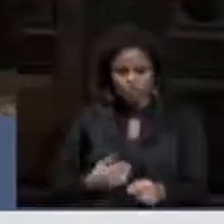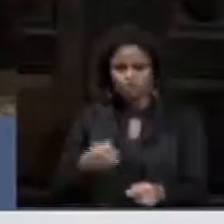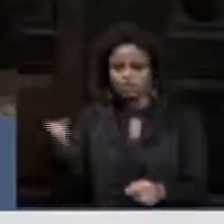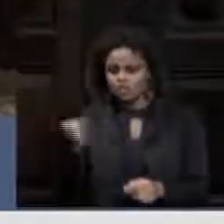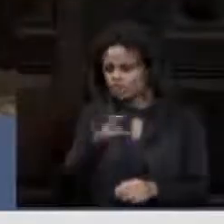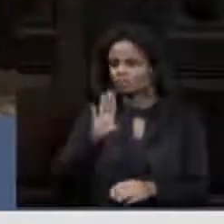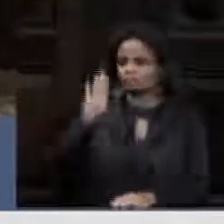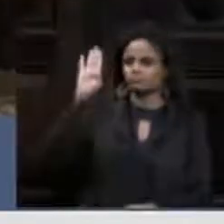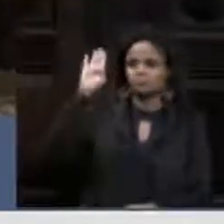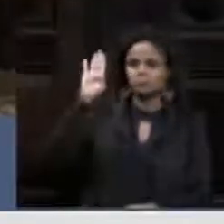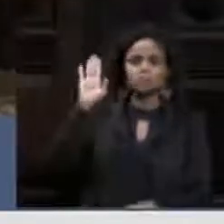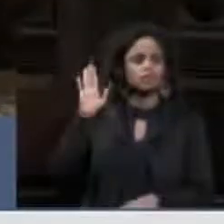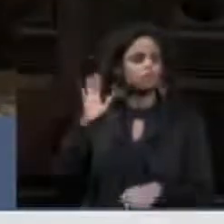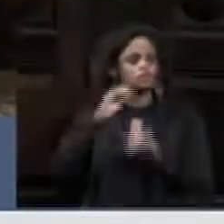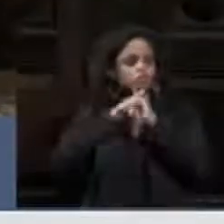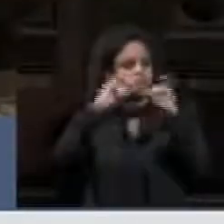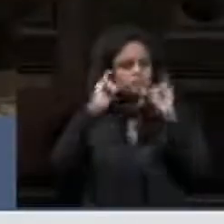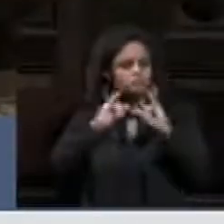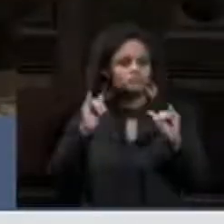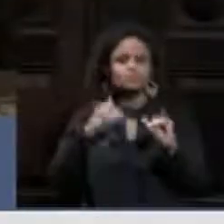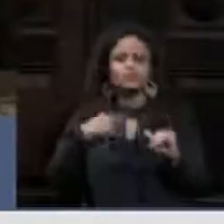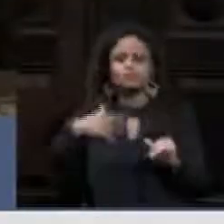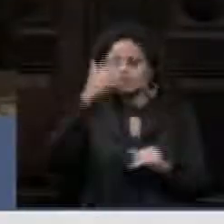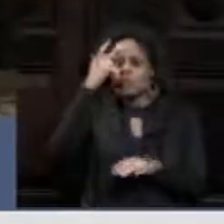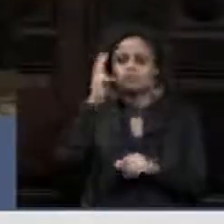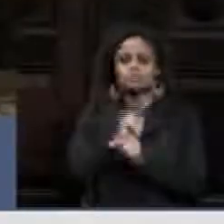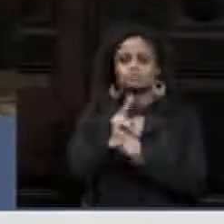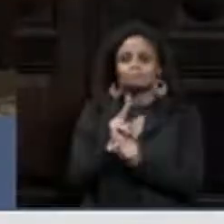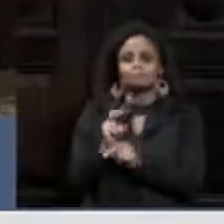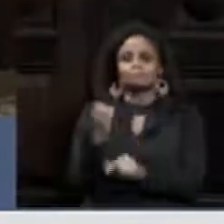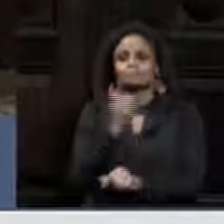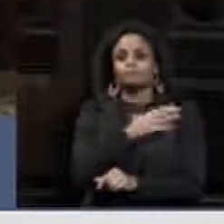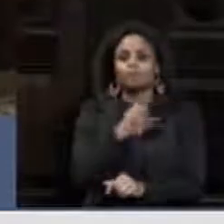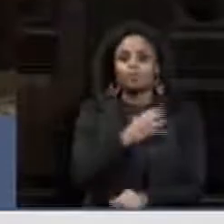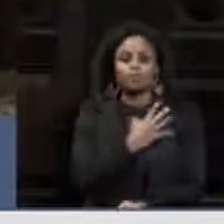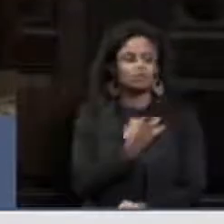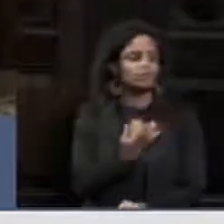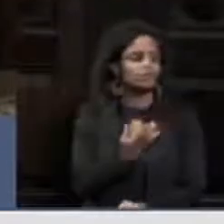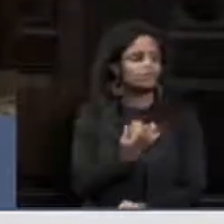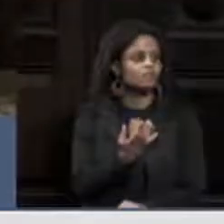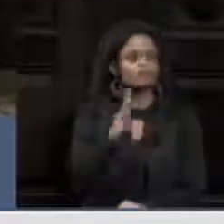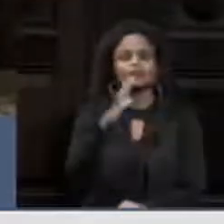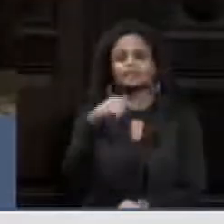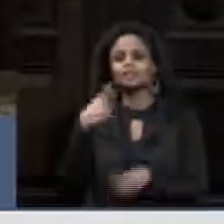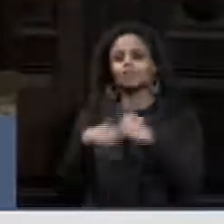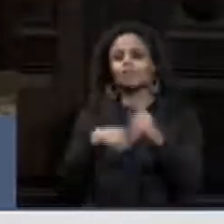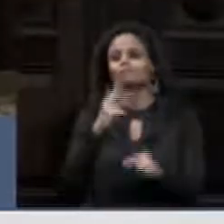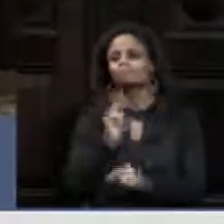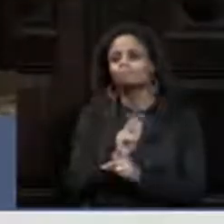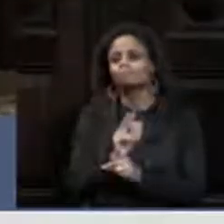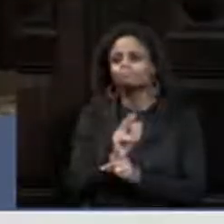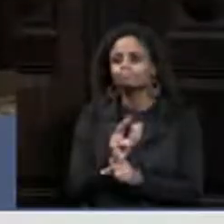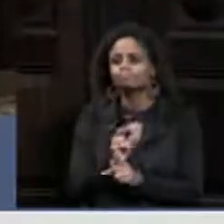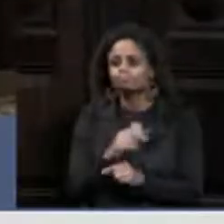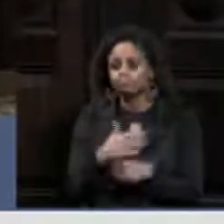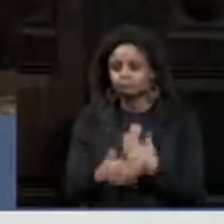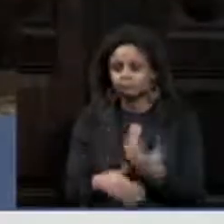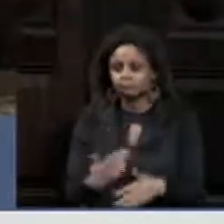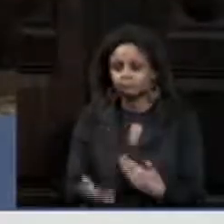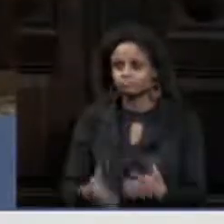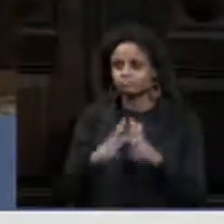campanha, se renovam as esperanças, e as esperanças acabam se